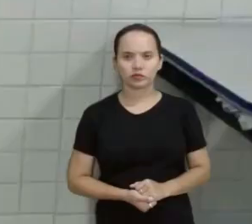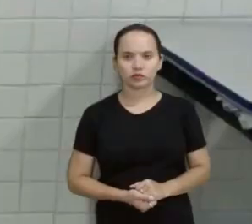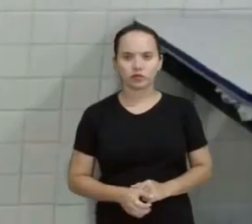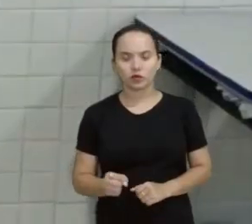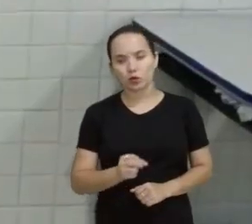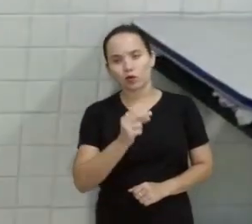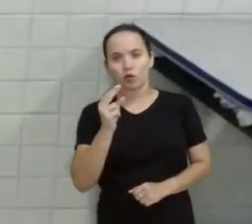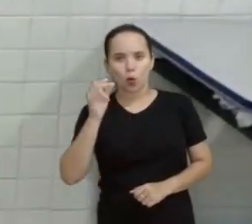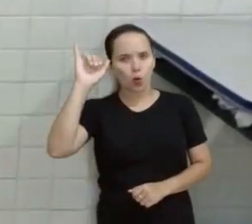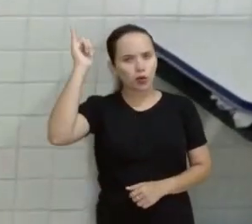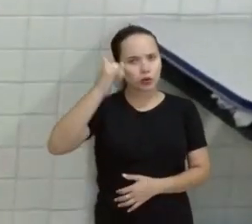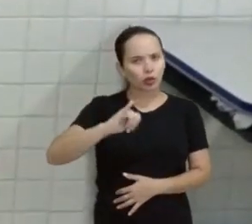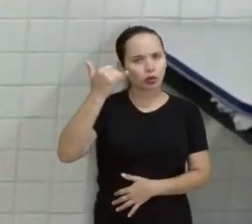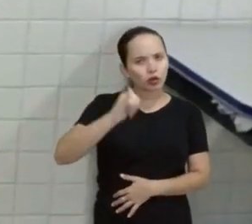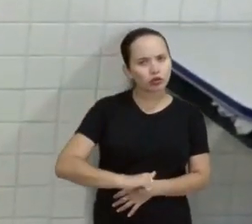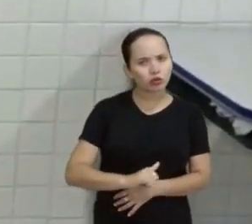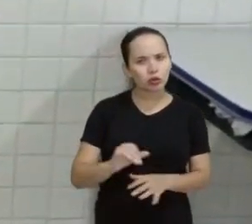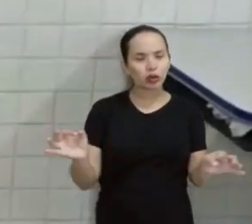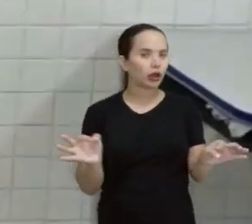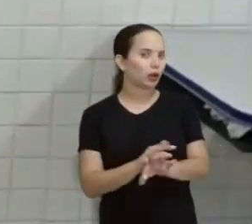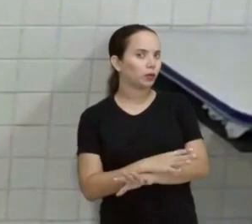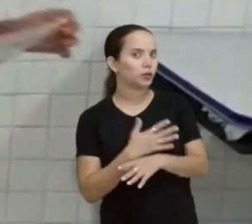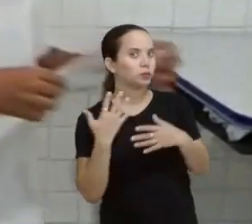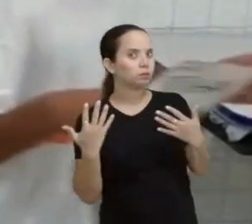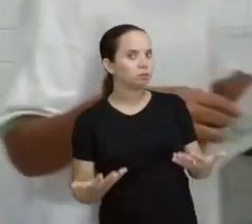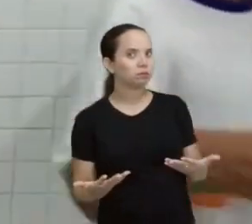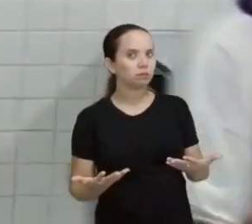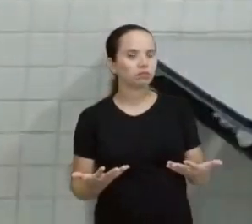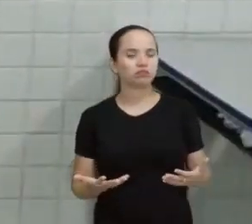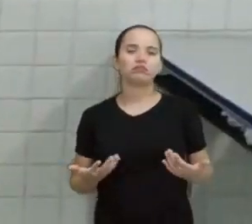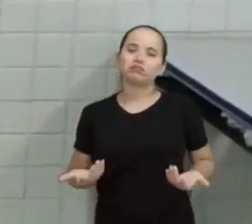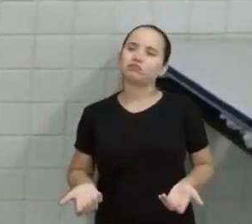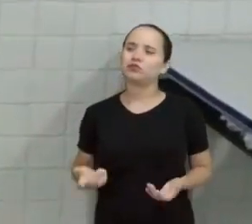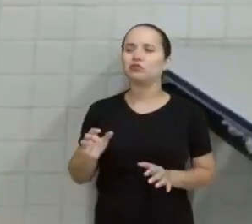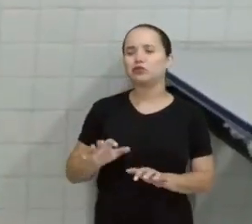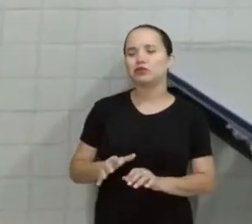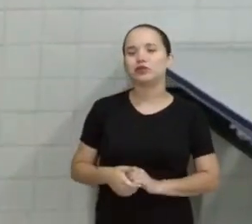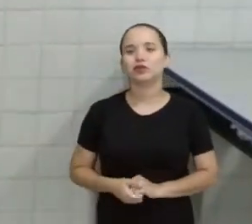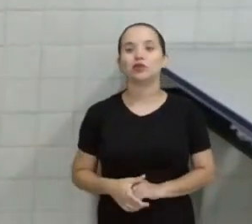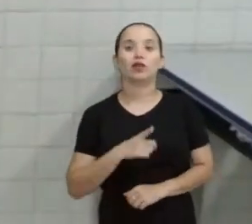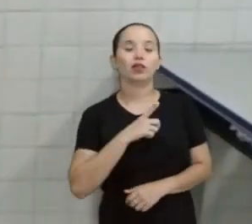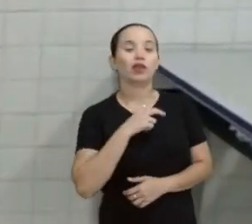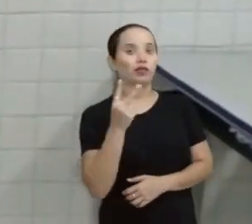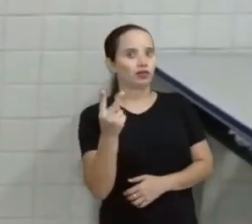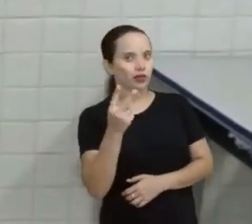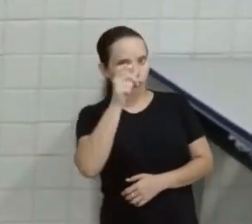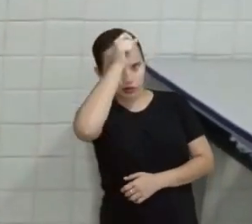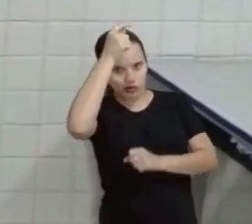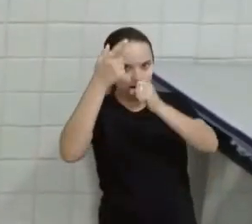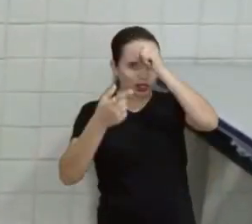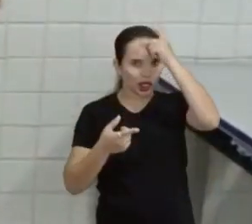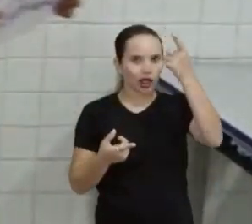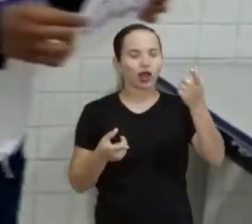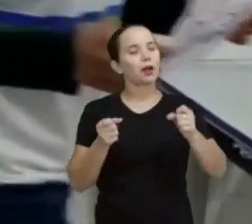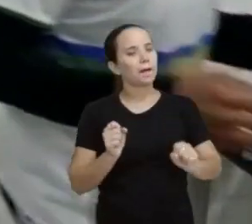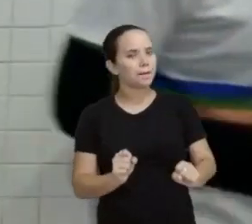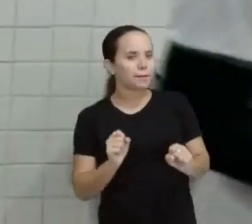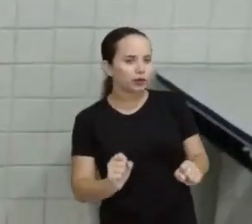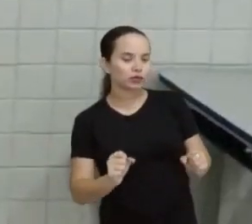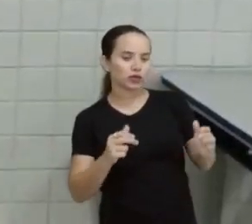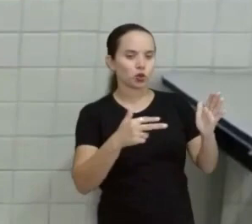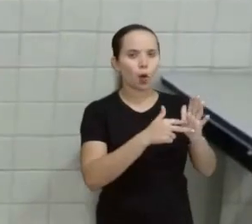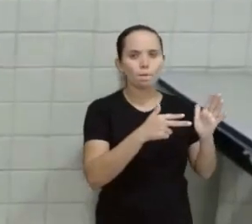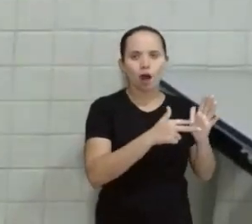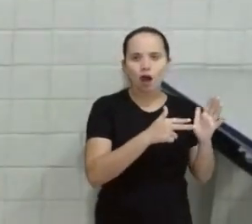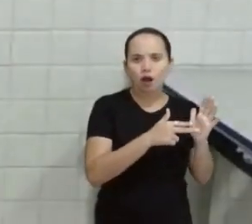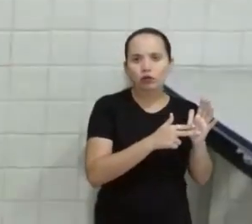Foi a energia que acabou, né? Então foi isso. Eles tiveram duas hipóteses, né? Ou seja, pode ser a tomada, que está com